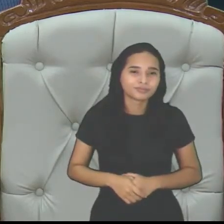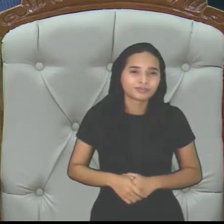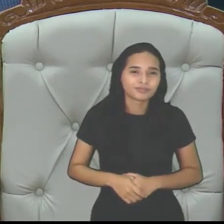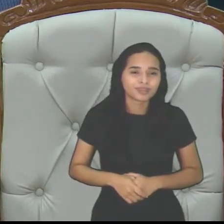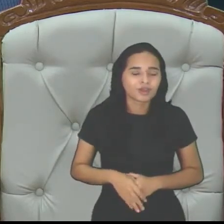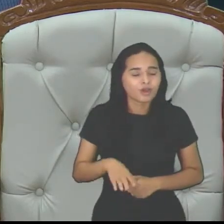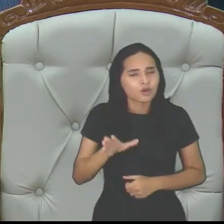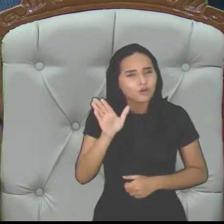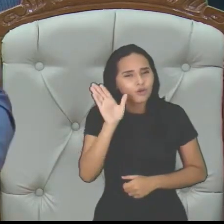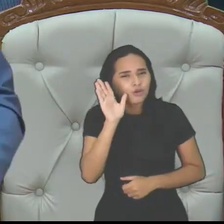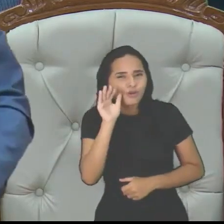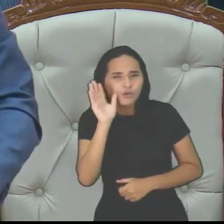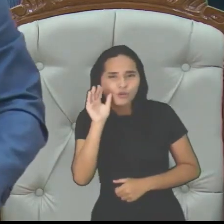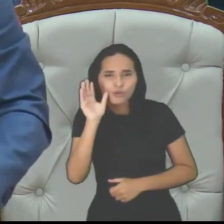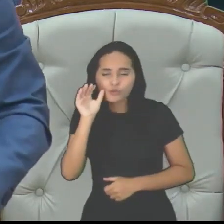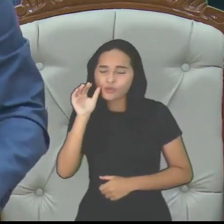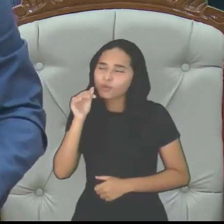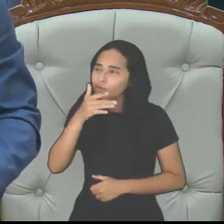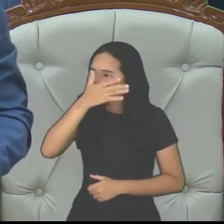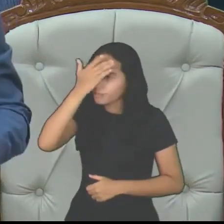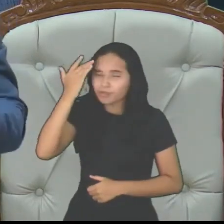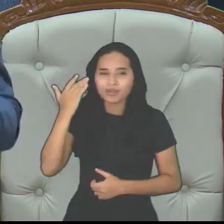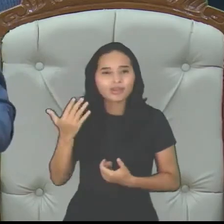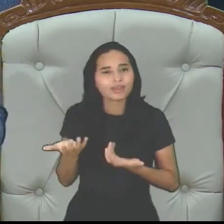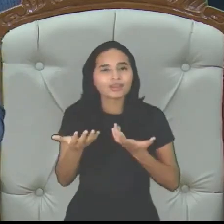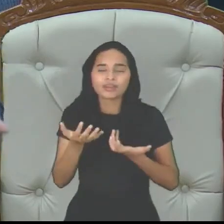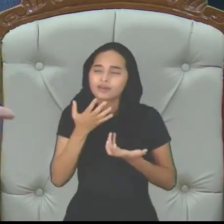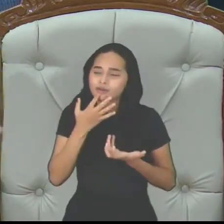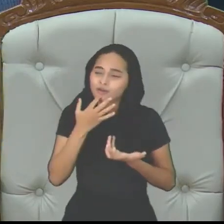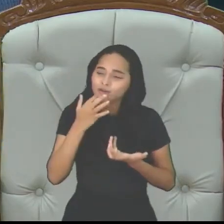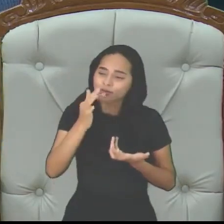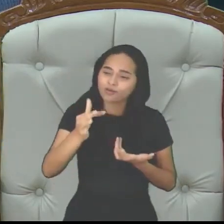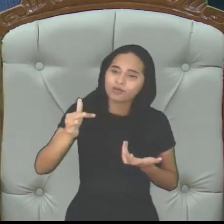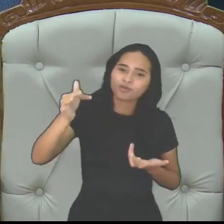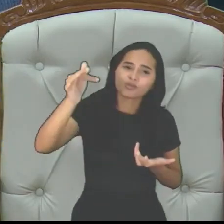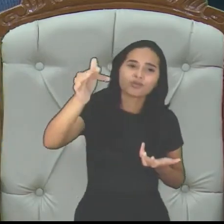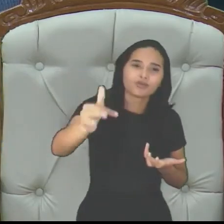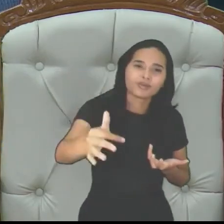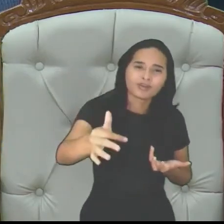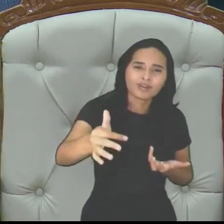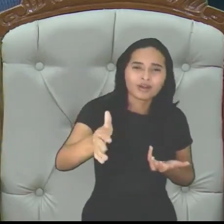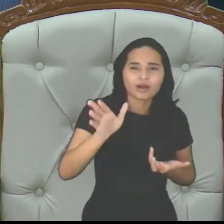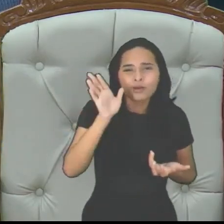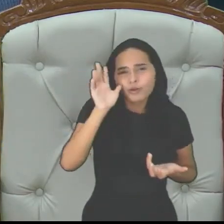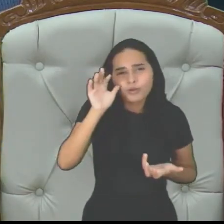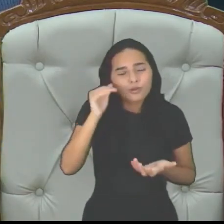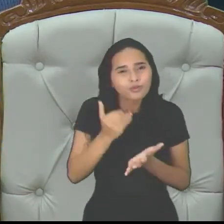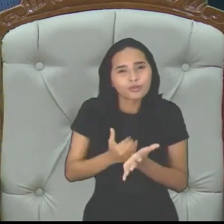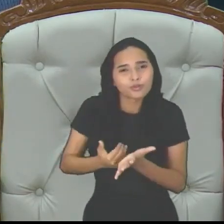das pessoas em querer conhecer o futuro, irmãos. Há um fascínio.